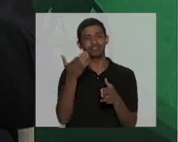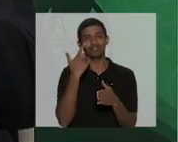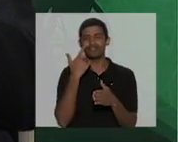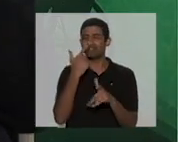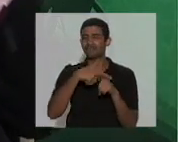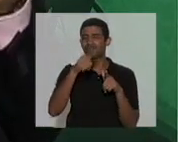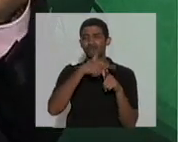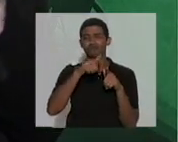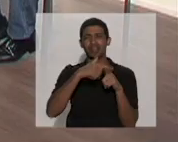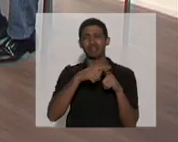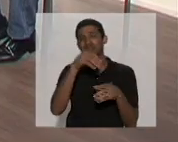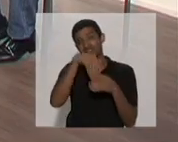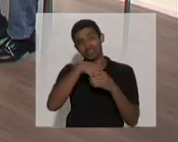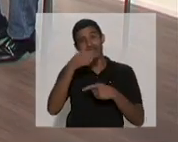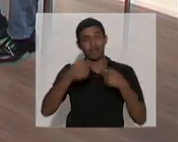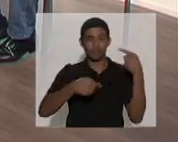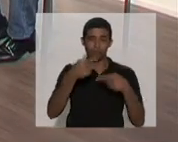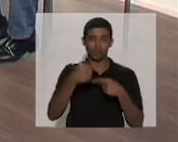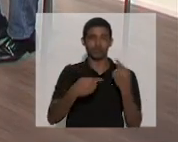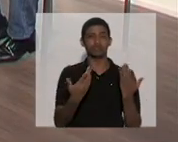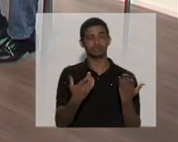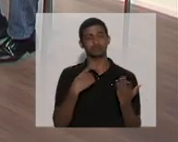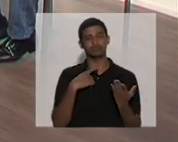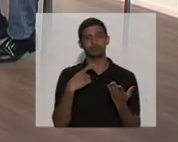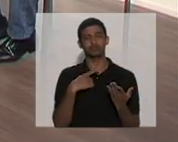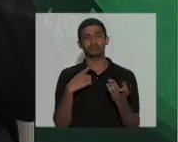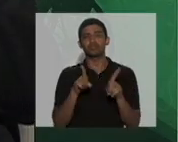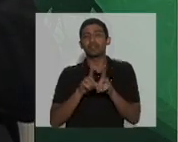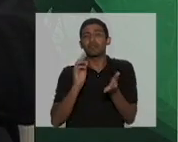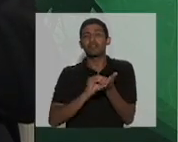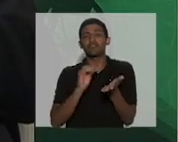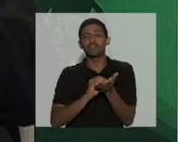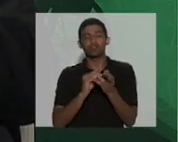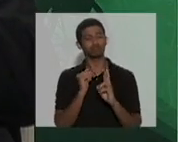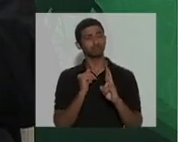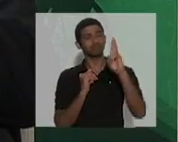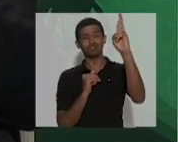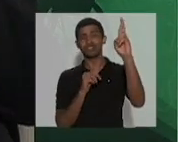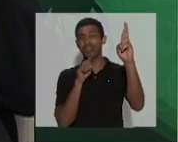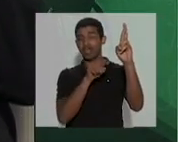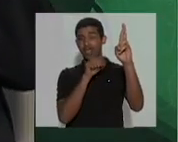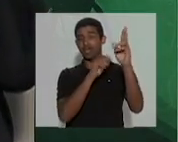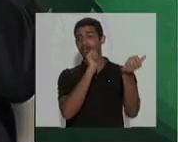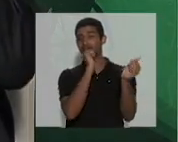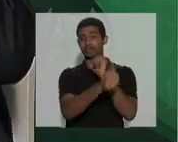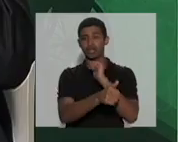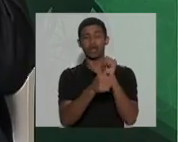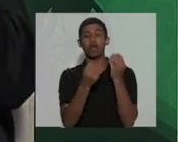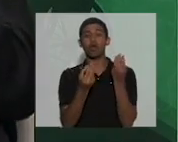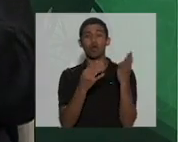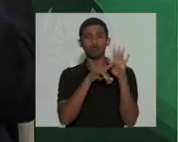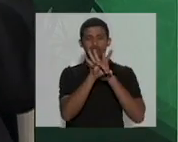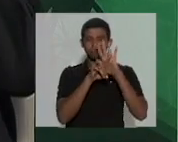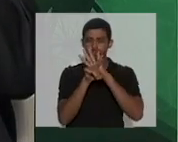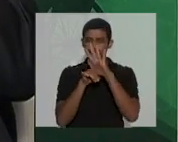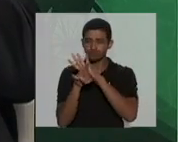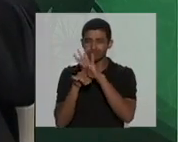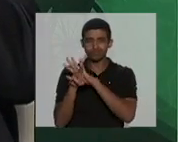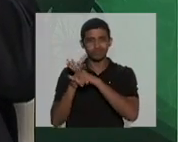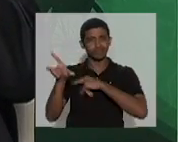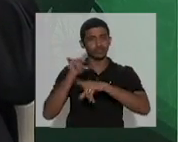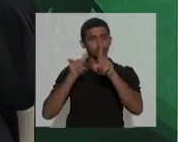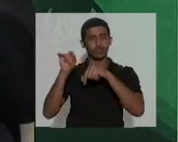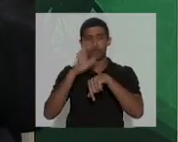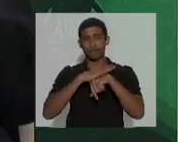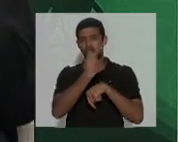problema que a gente vê, inclusive, na política, né? Quer dizer, a falta de representatividade. As pessoas que participam do